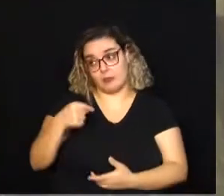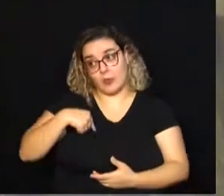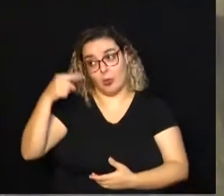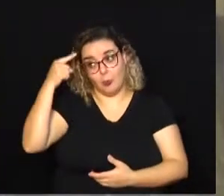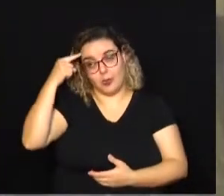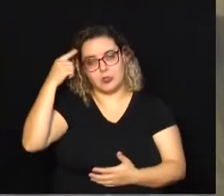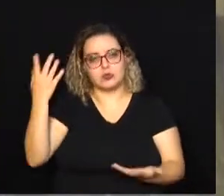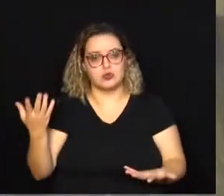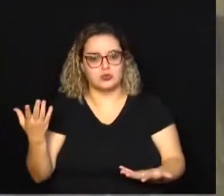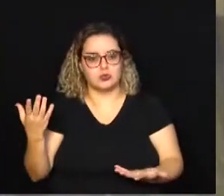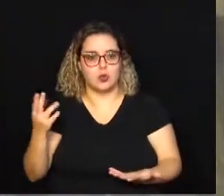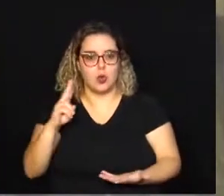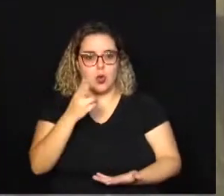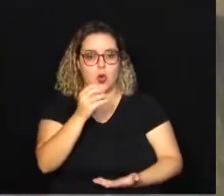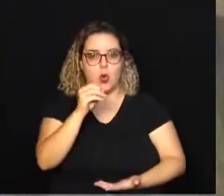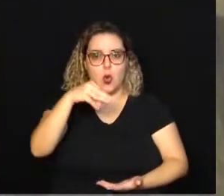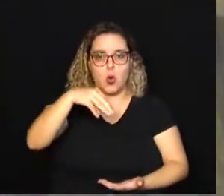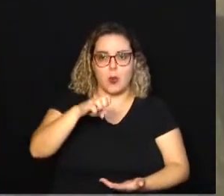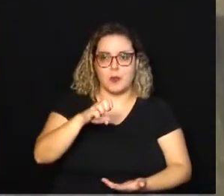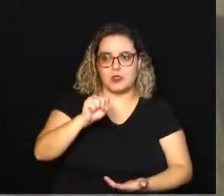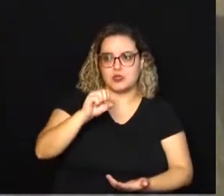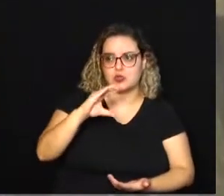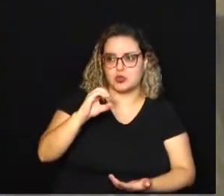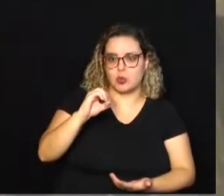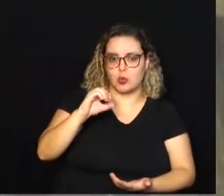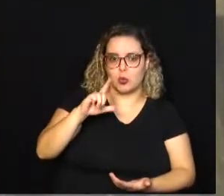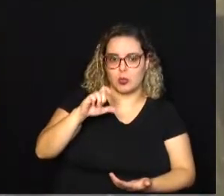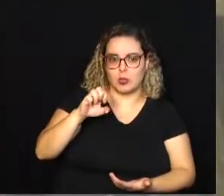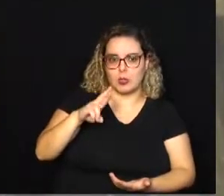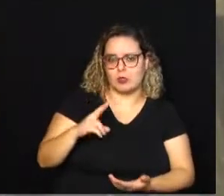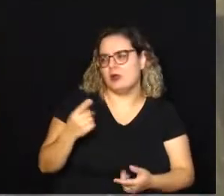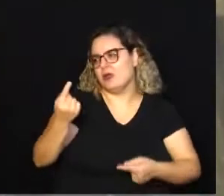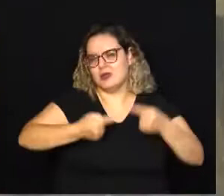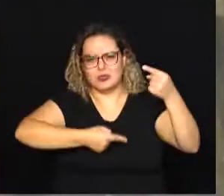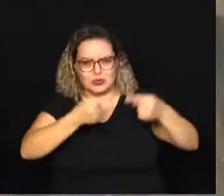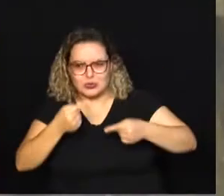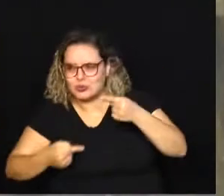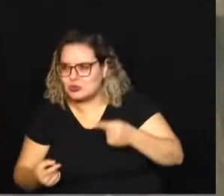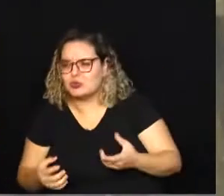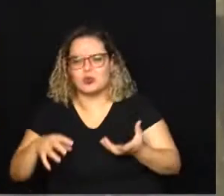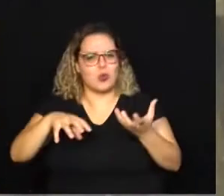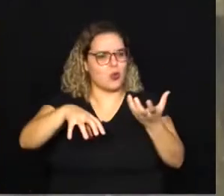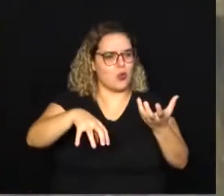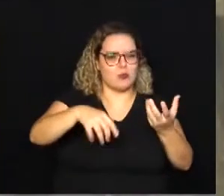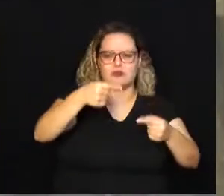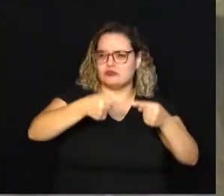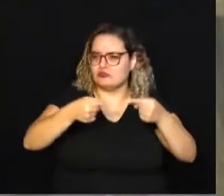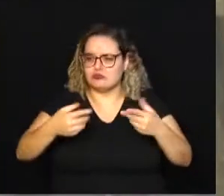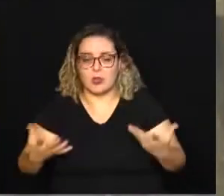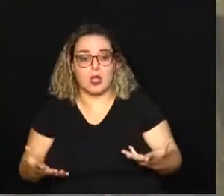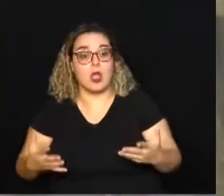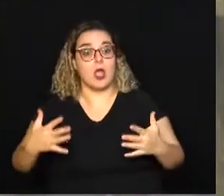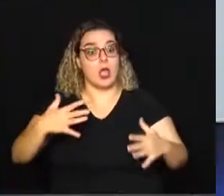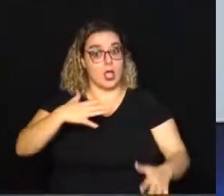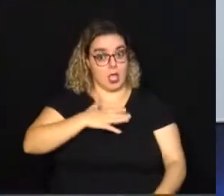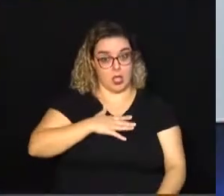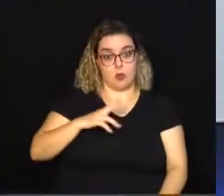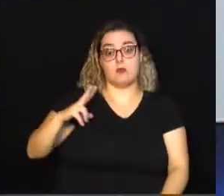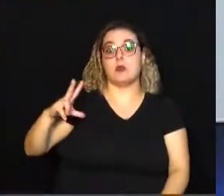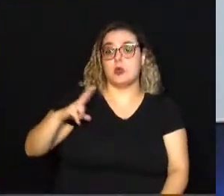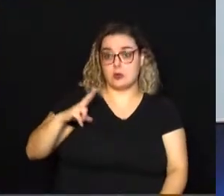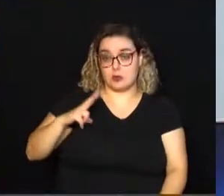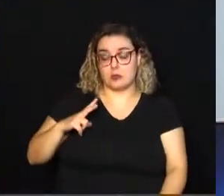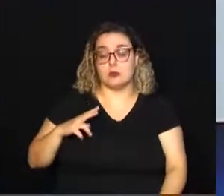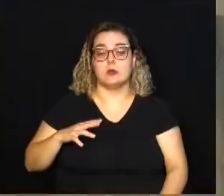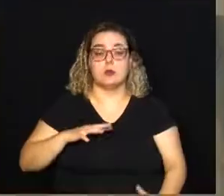da homeschooling é um outro tema, um tema até que está sendo debatido no Congresso Nacional. Eu particularmente acho que a